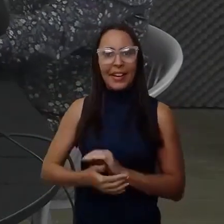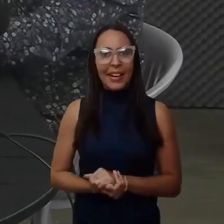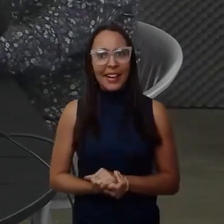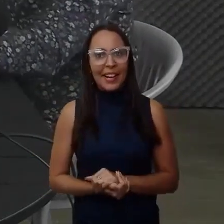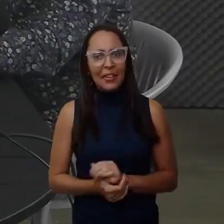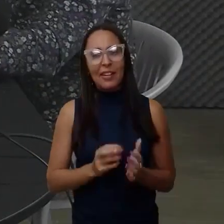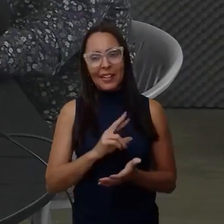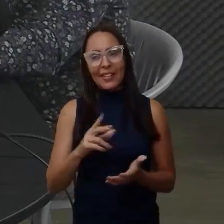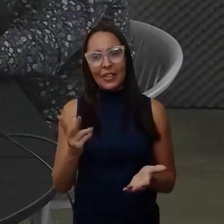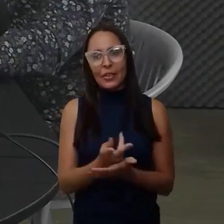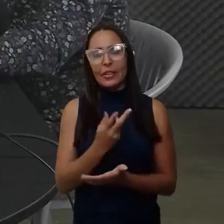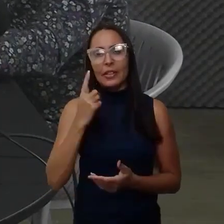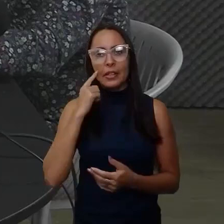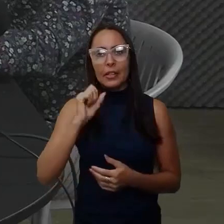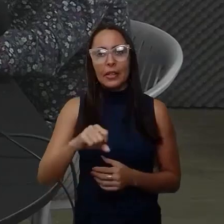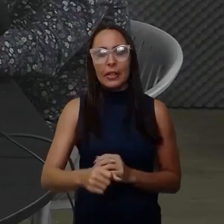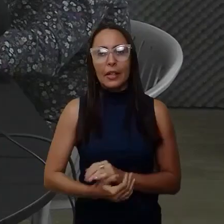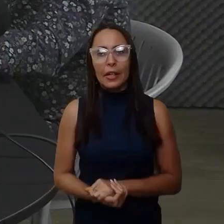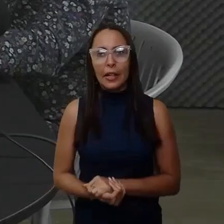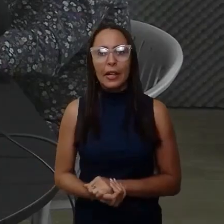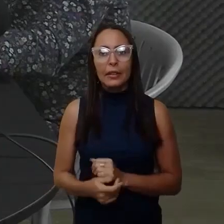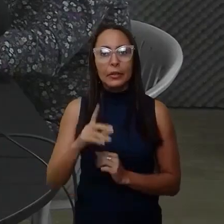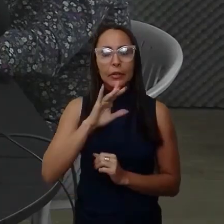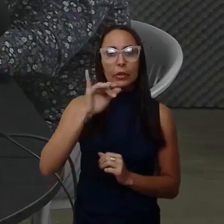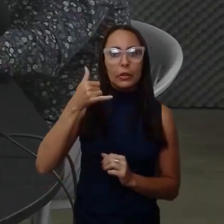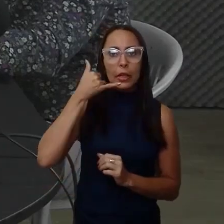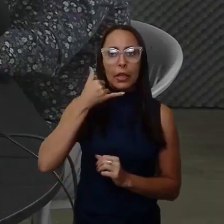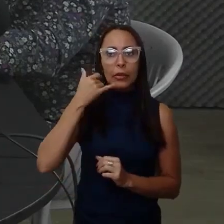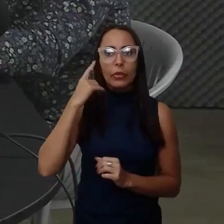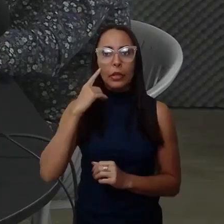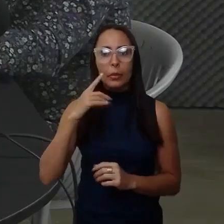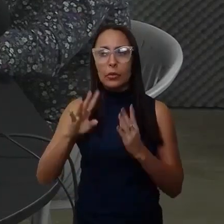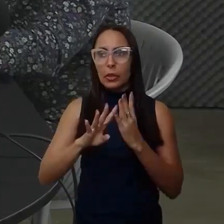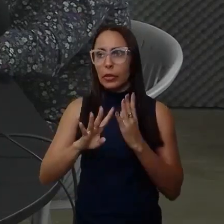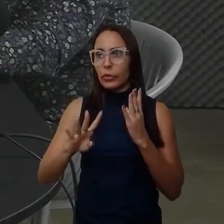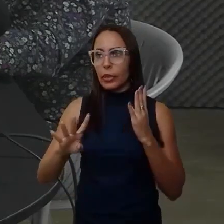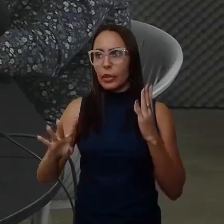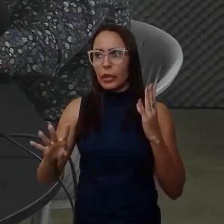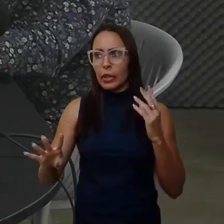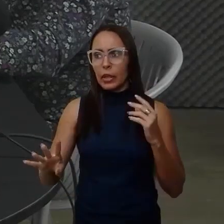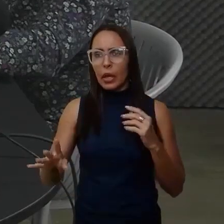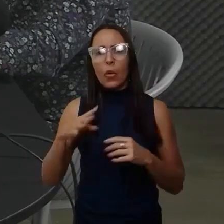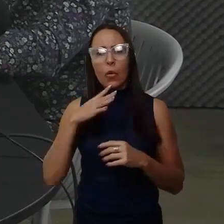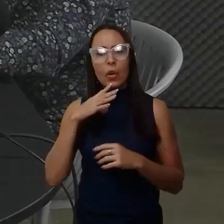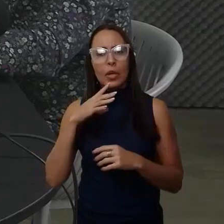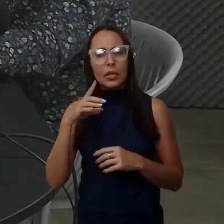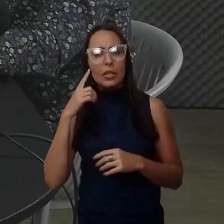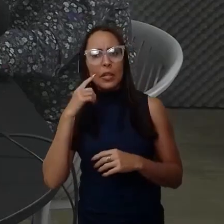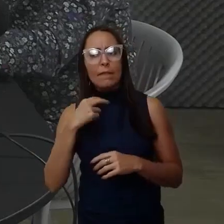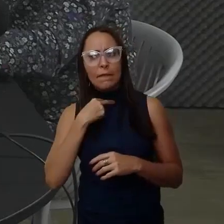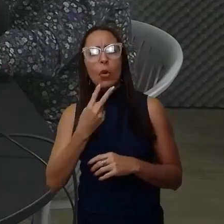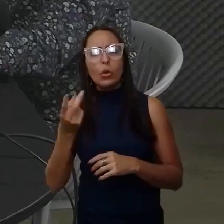Várias vezes já aconteceu de eu estar no supermercado falando no telefone e uma pessoa da fila, olha, eu conheço essa voz. A senhora não é aquela que fala na